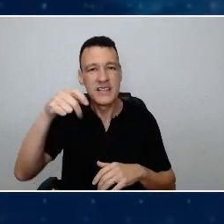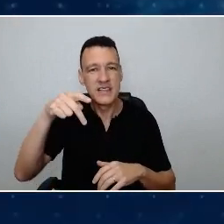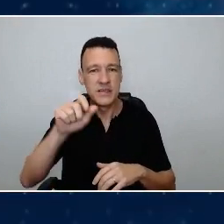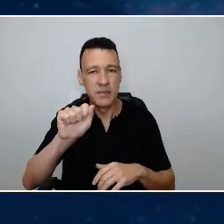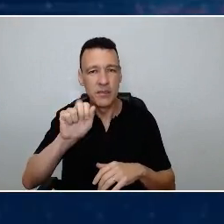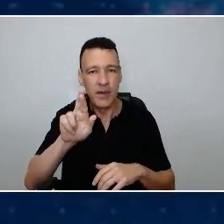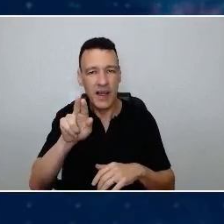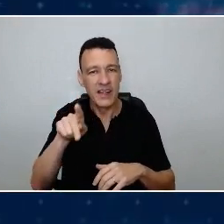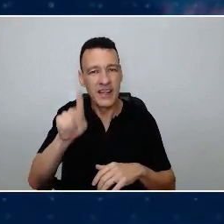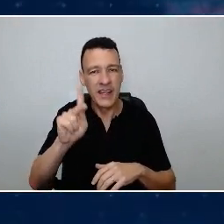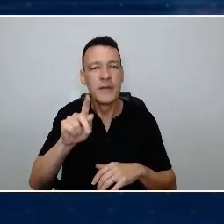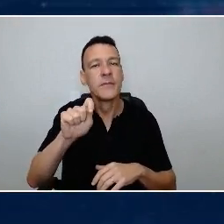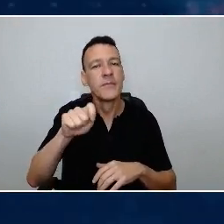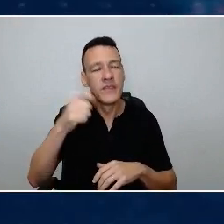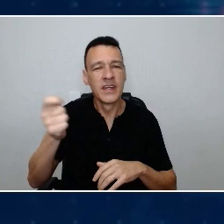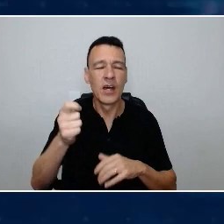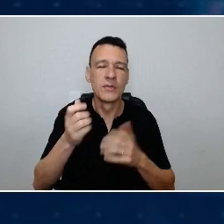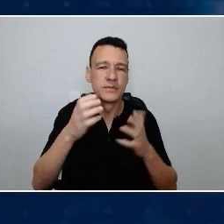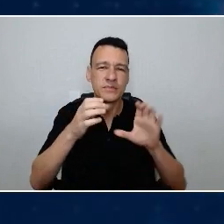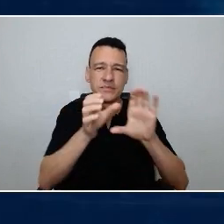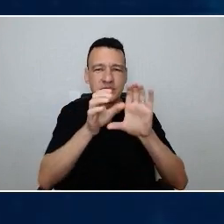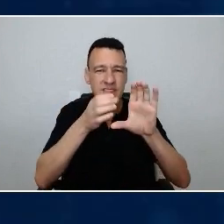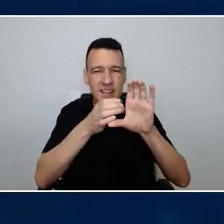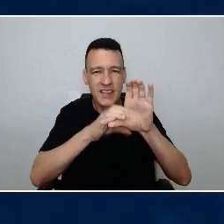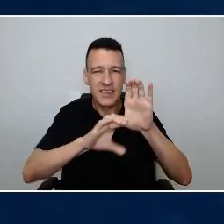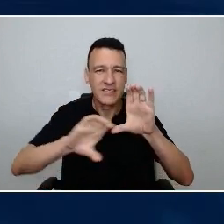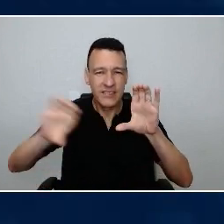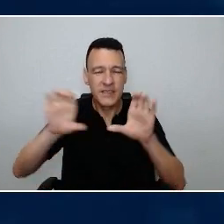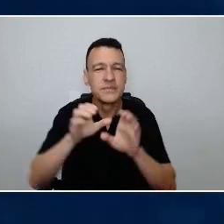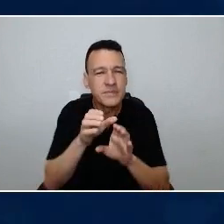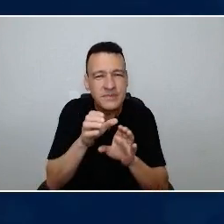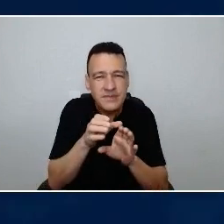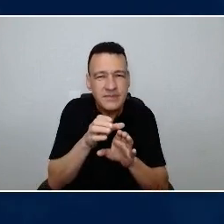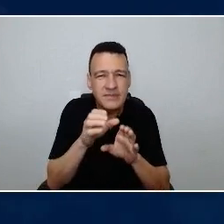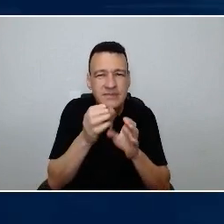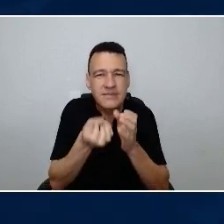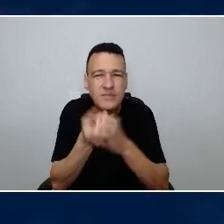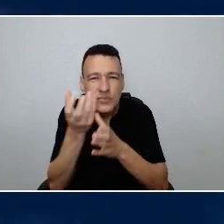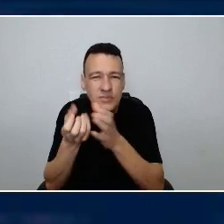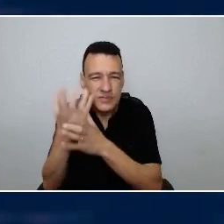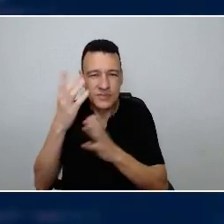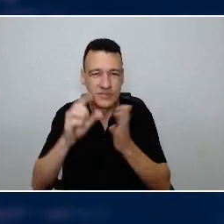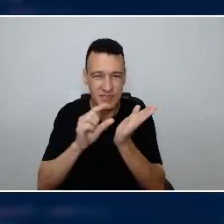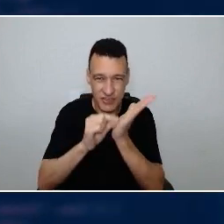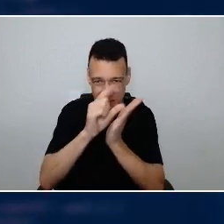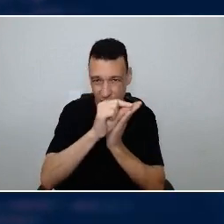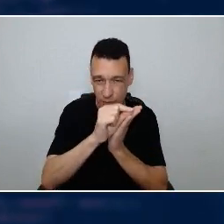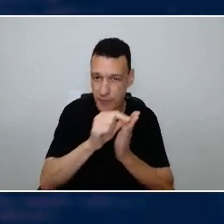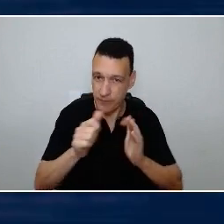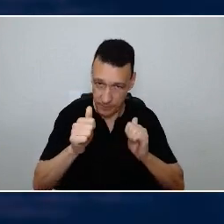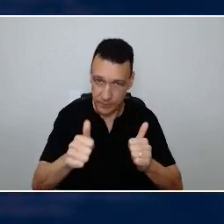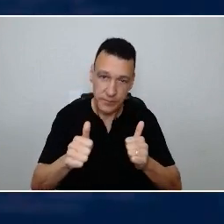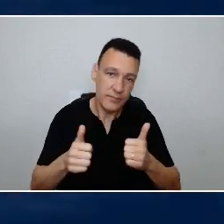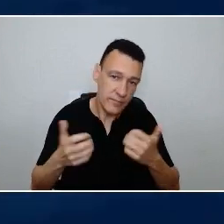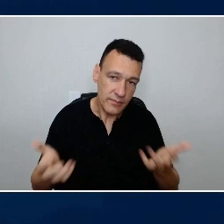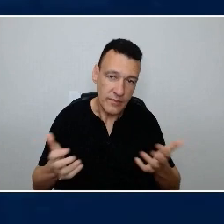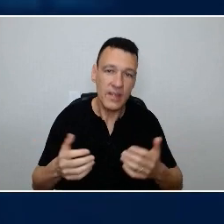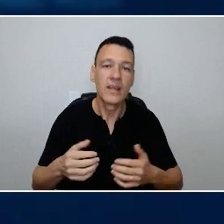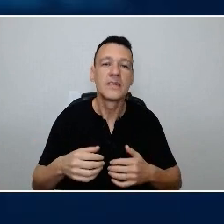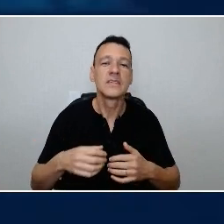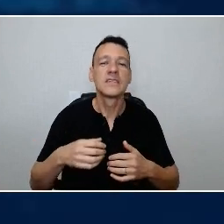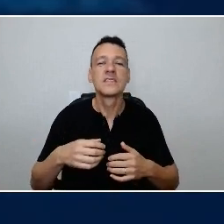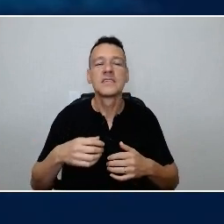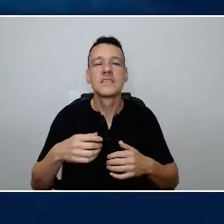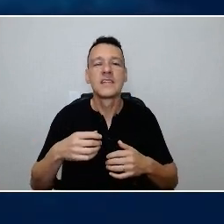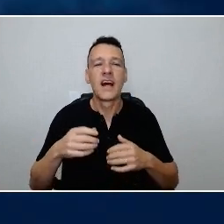esse a gente tem uma plataforma completa de empreendedorismo digital o vogle info produto eh facilidade agilidade e rapidez para